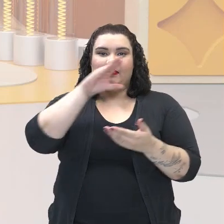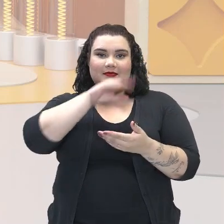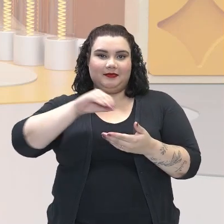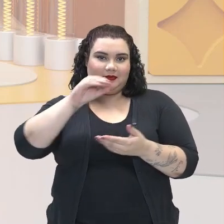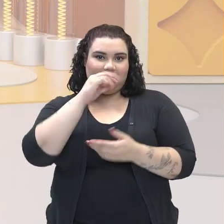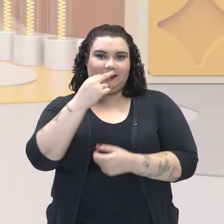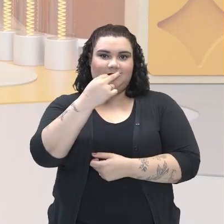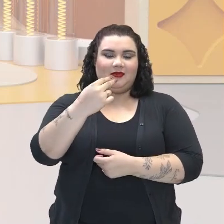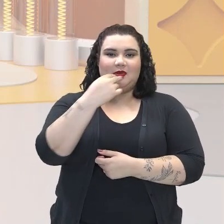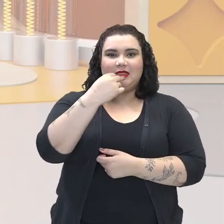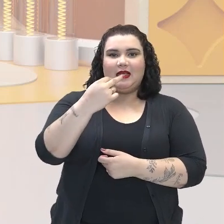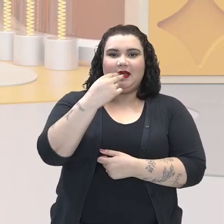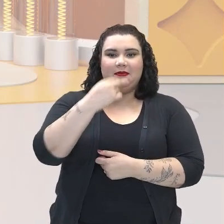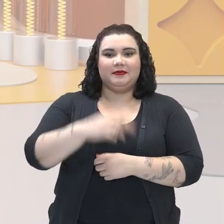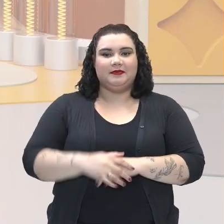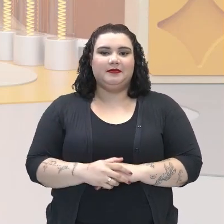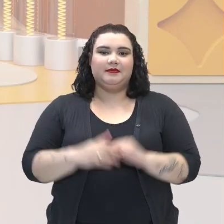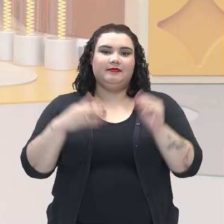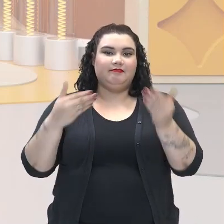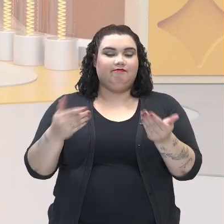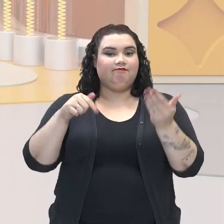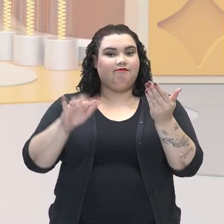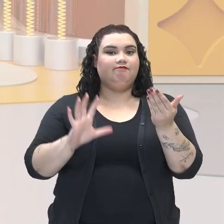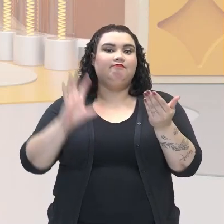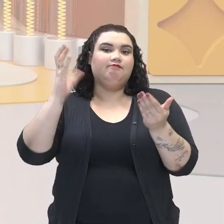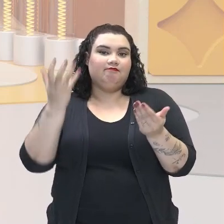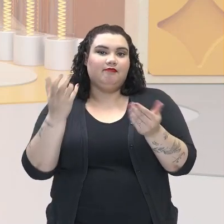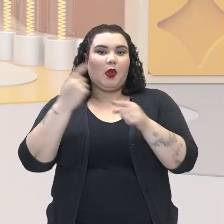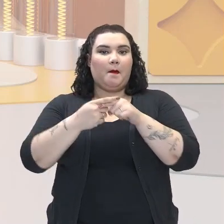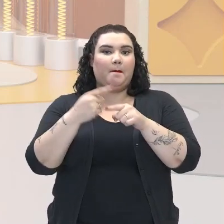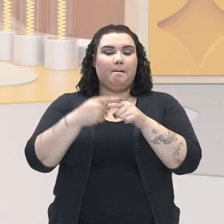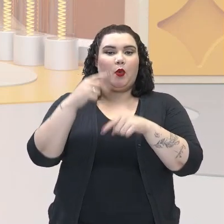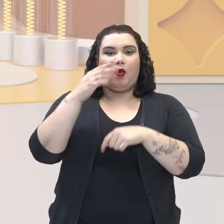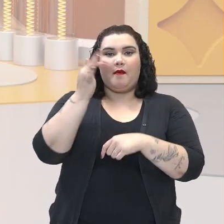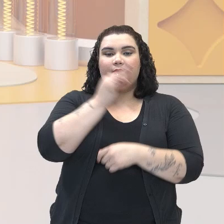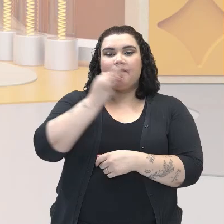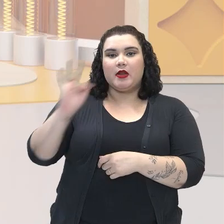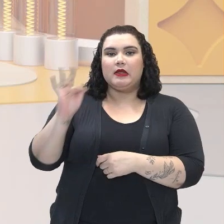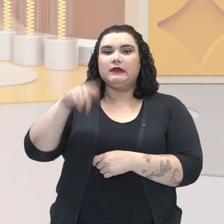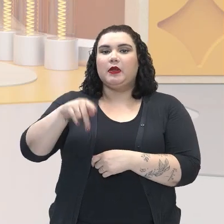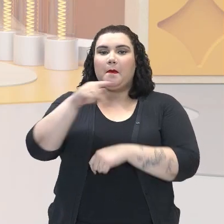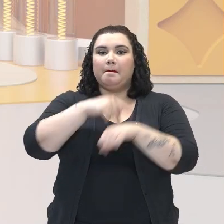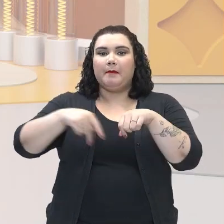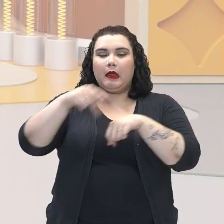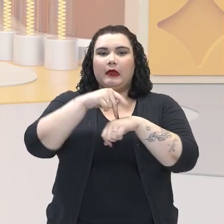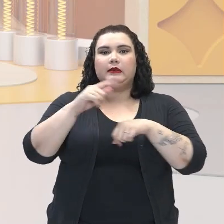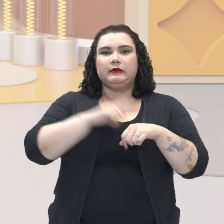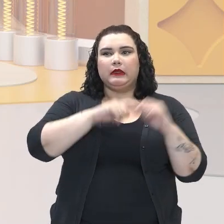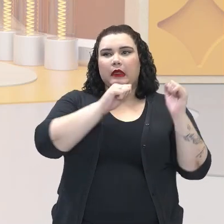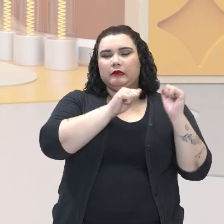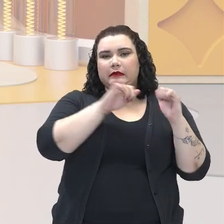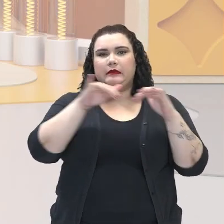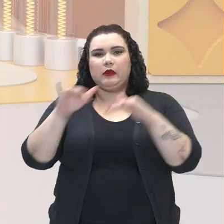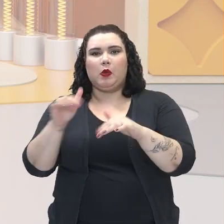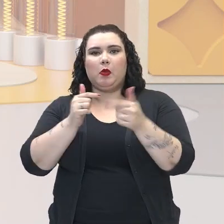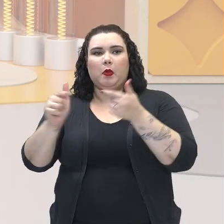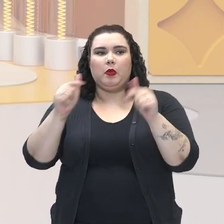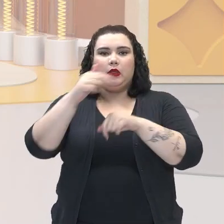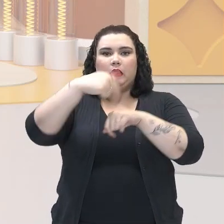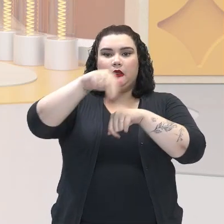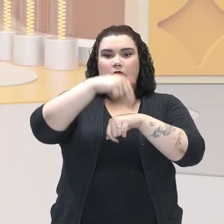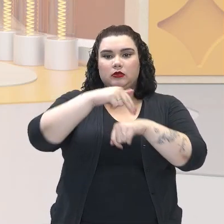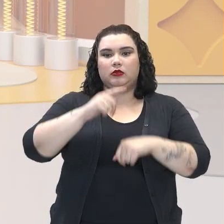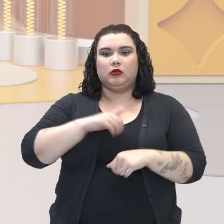né? Aconteceu isso, né? A França, por exemplo, é um país que recebeu muitos senegaleses, muitas pessoas de outras nações que